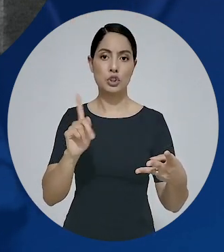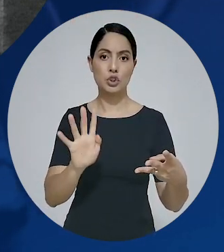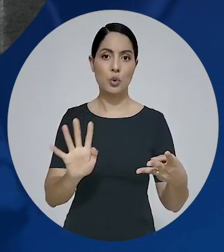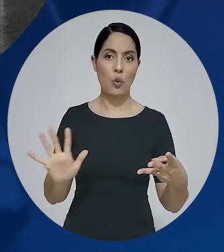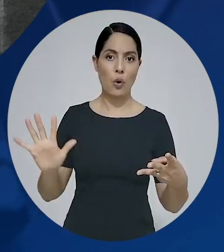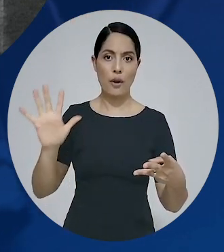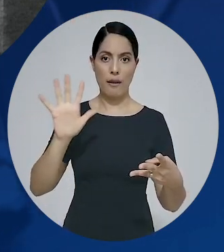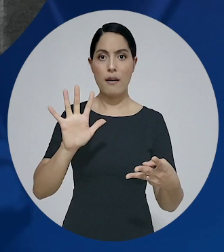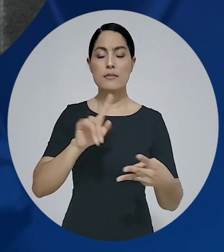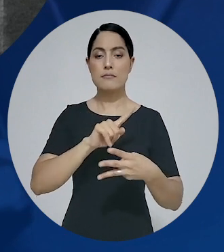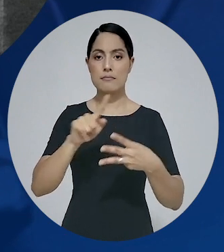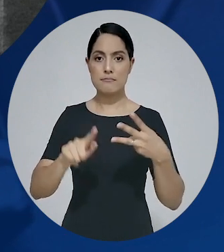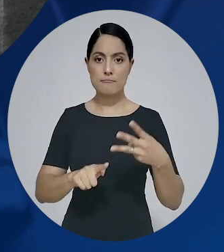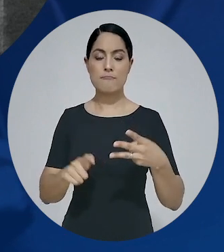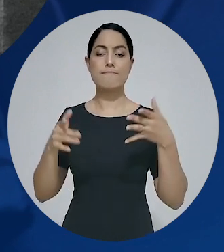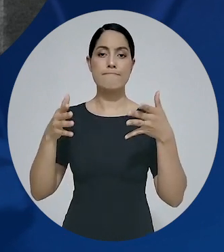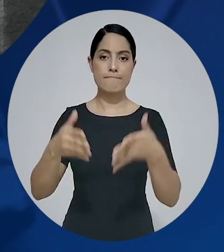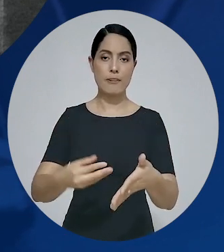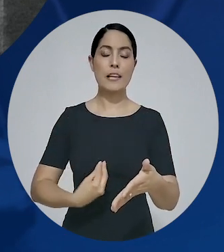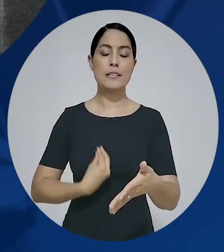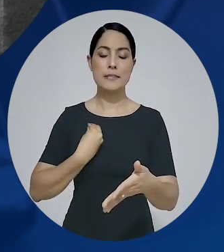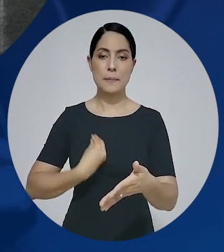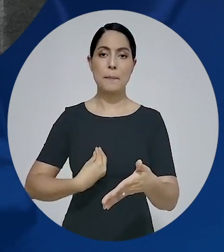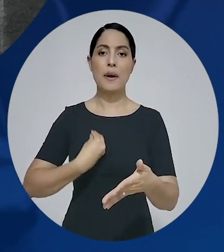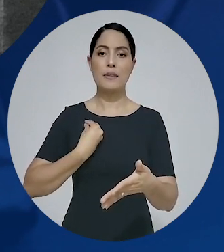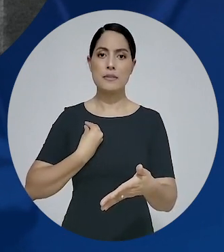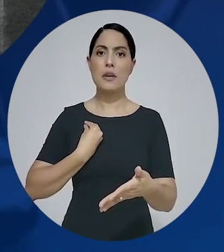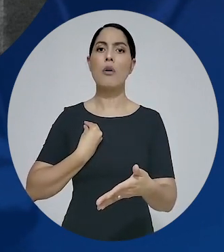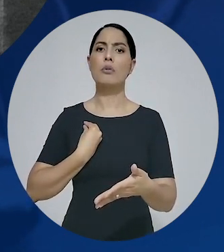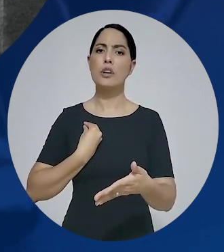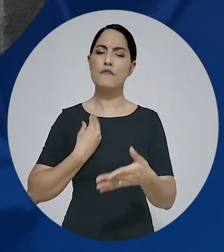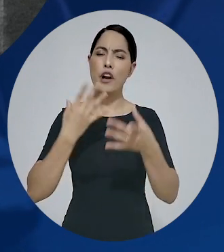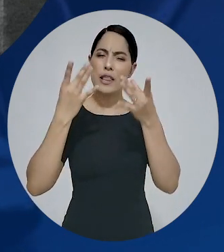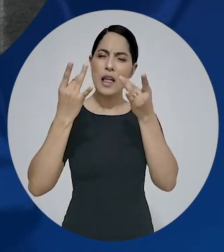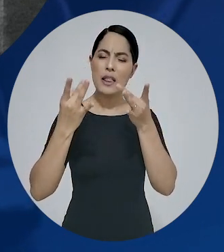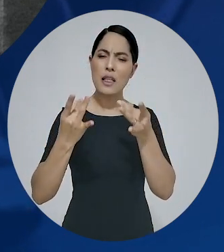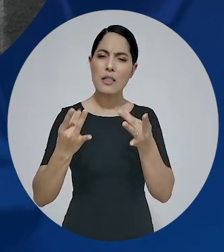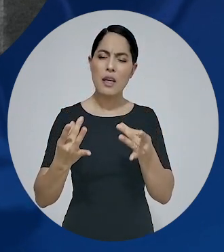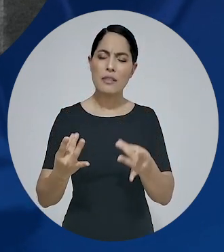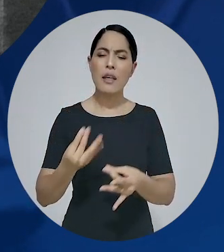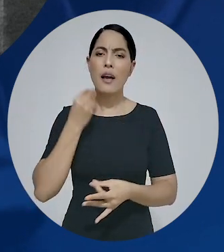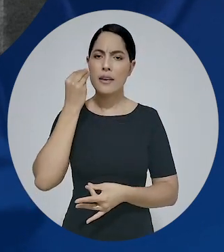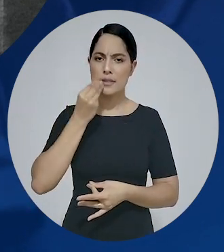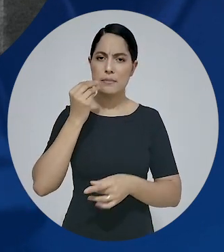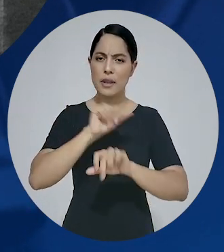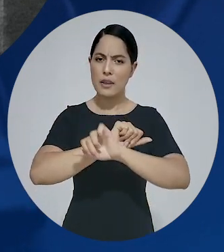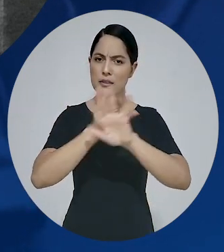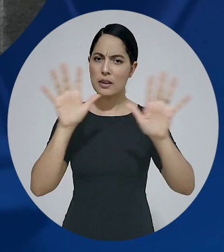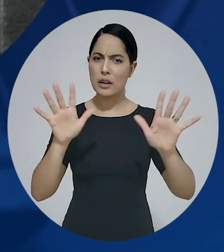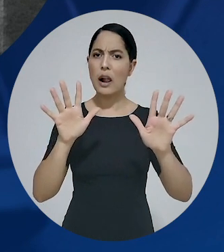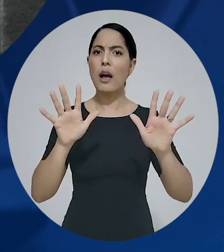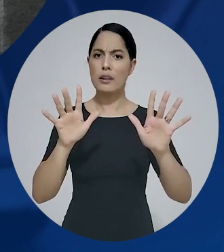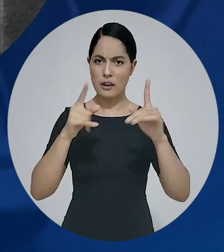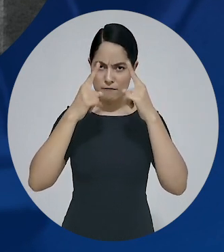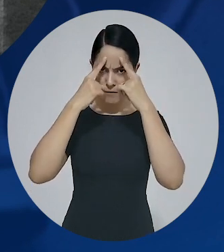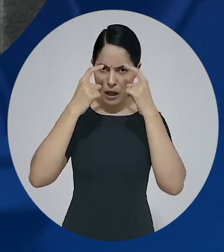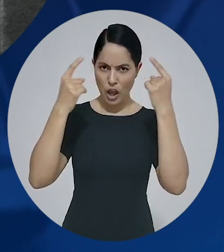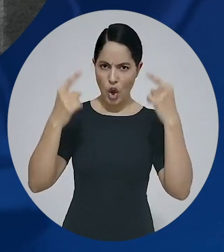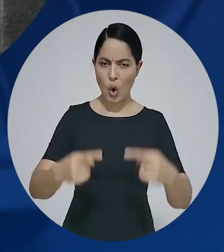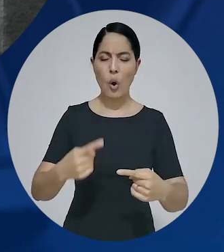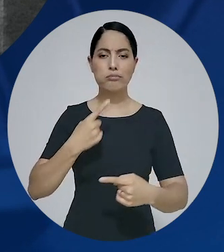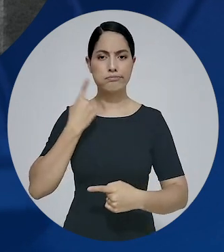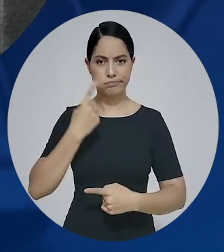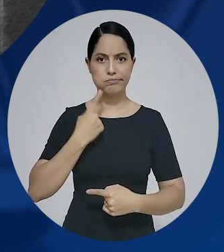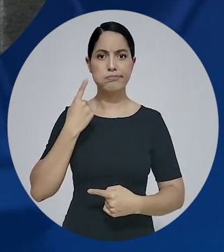Paraíba e também de Goiás, no qual foram relatados casos específicos de violência contra os